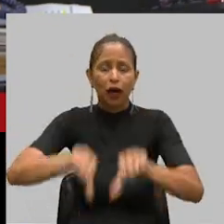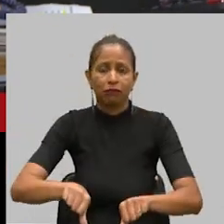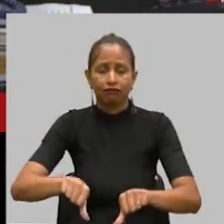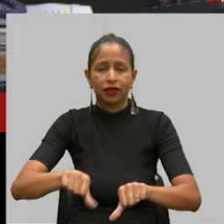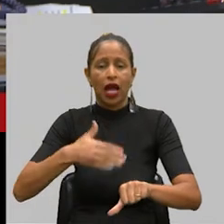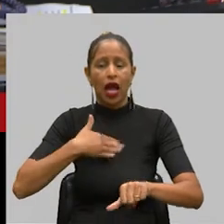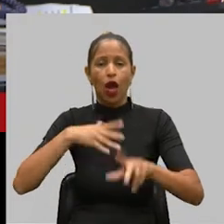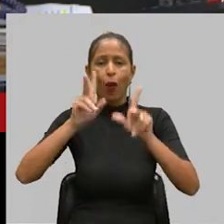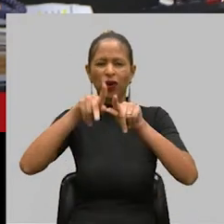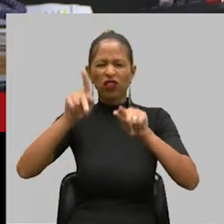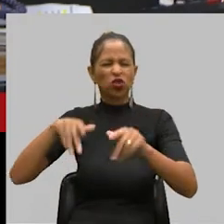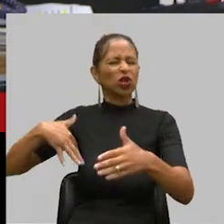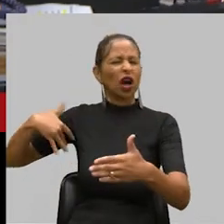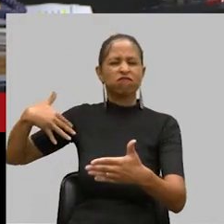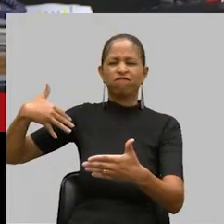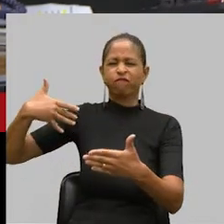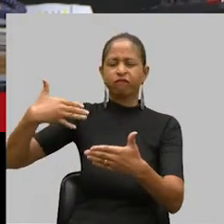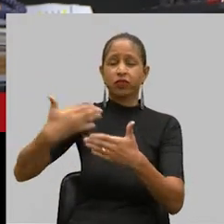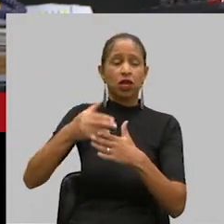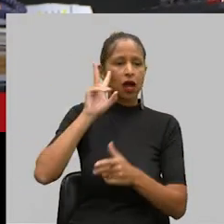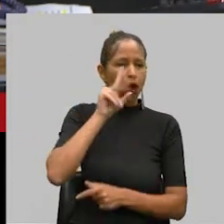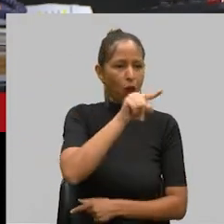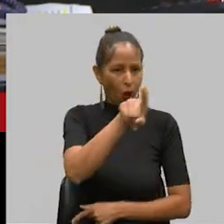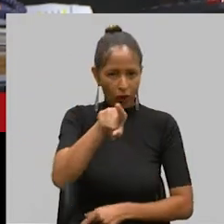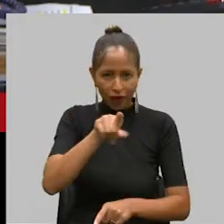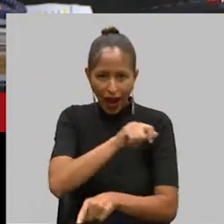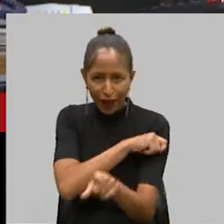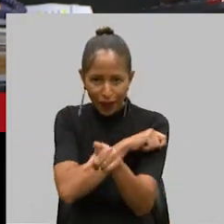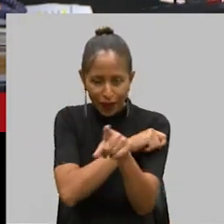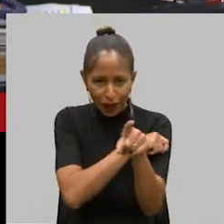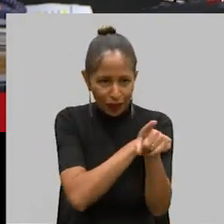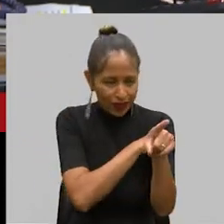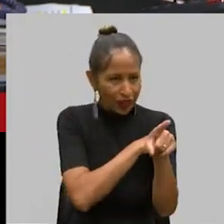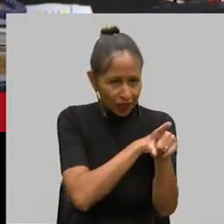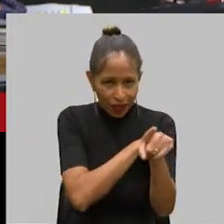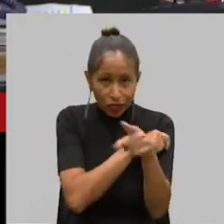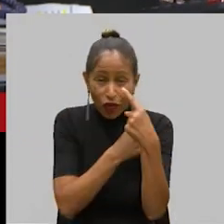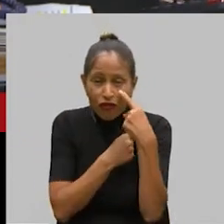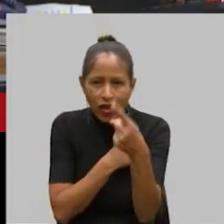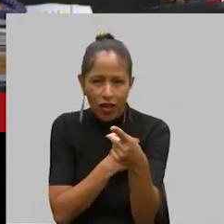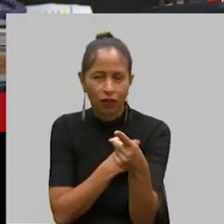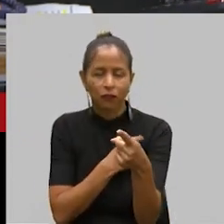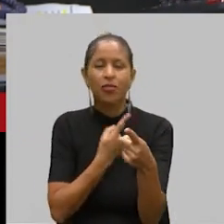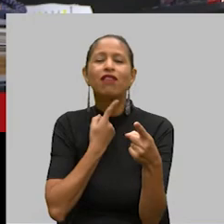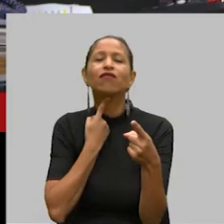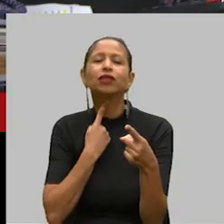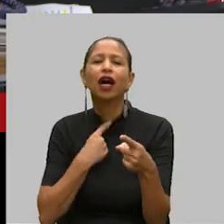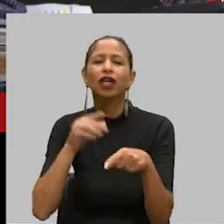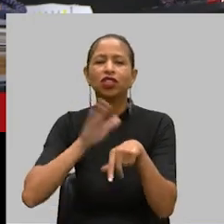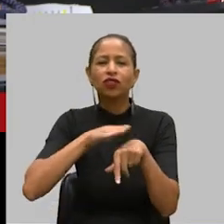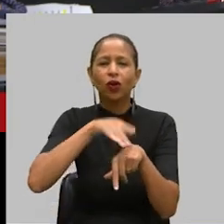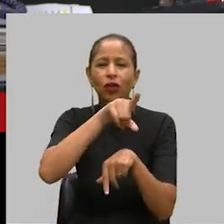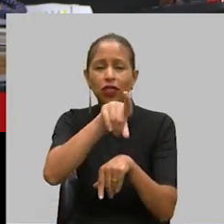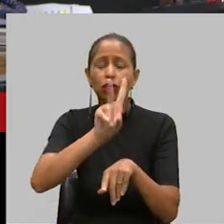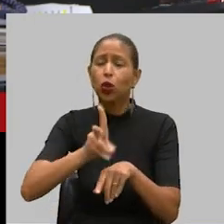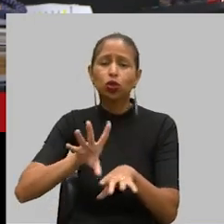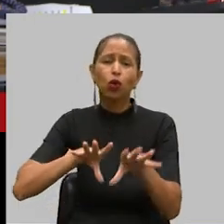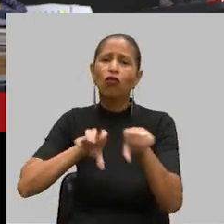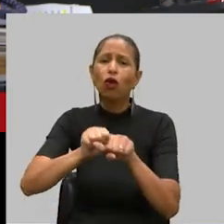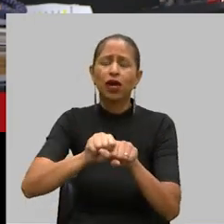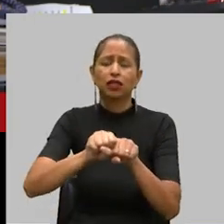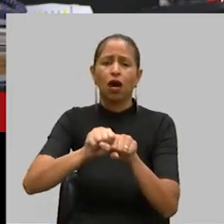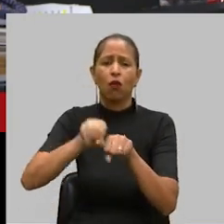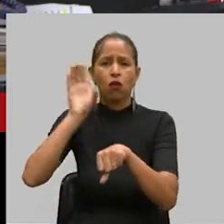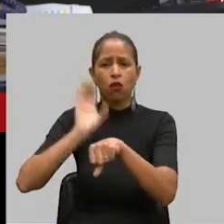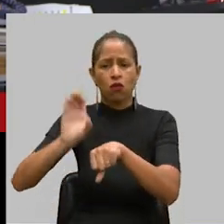professor de carreira Quando eu olho para cada um de vocês aqui estudantes Eu desejo que vocês continuem a formação de vocês